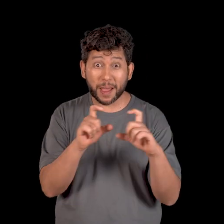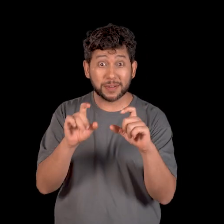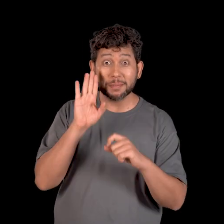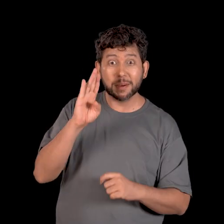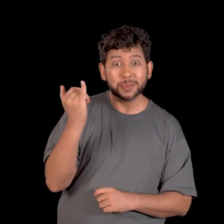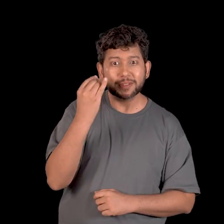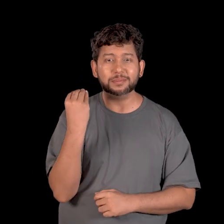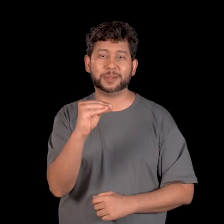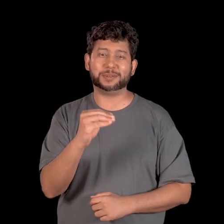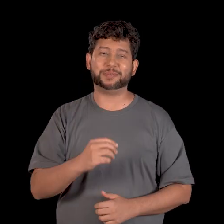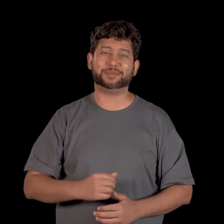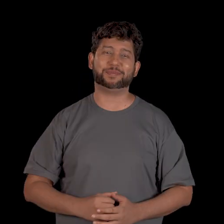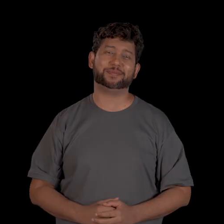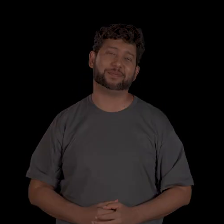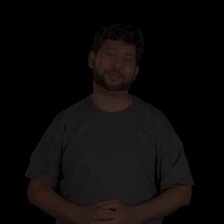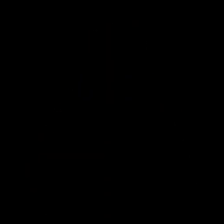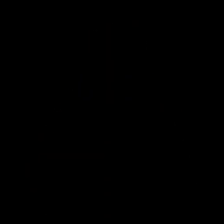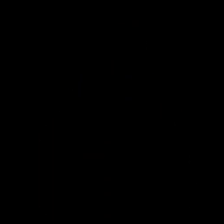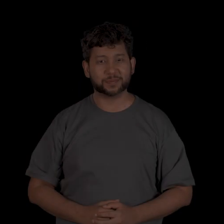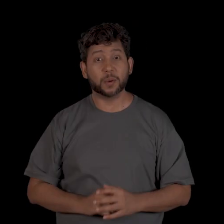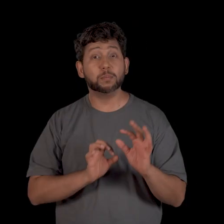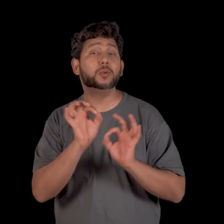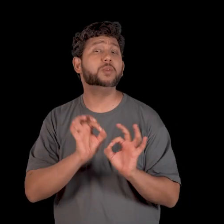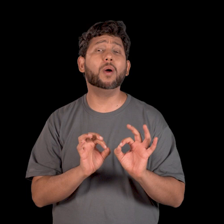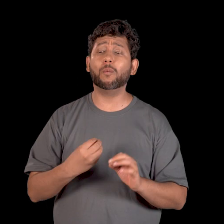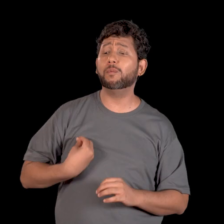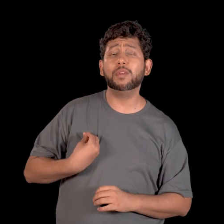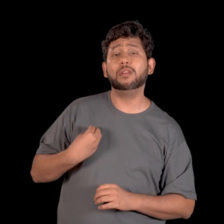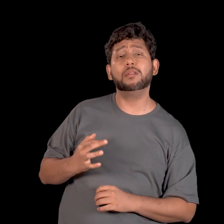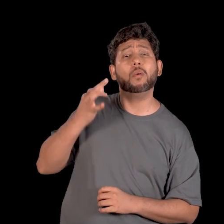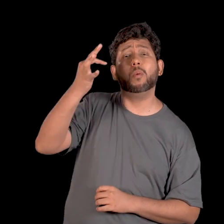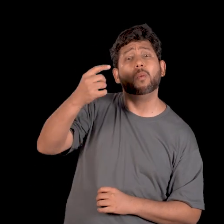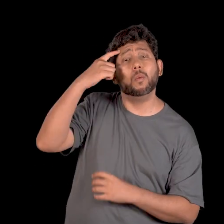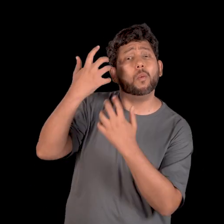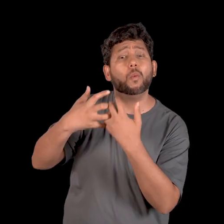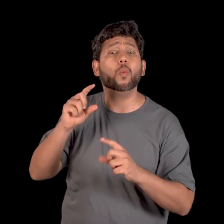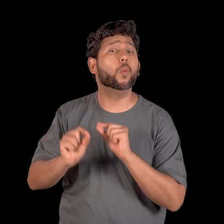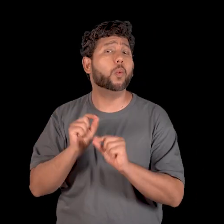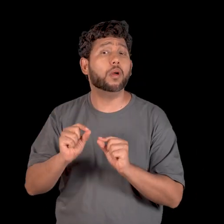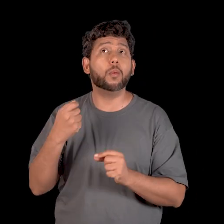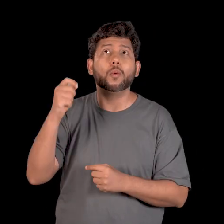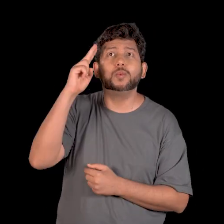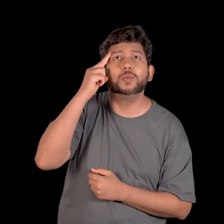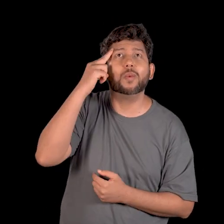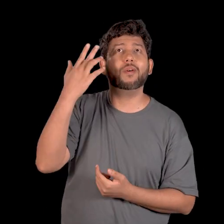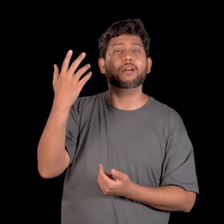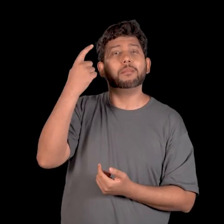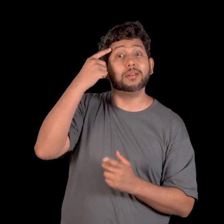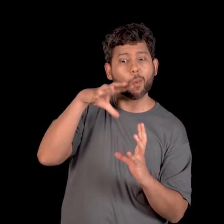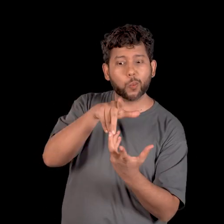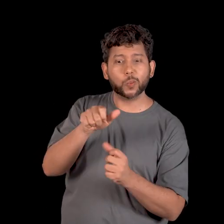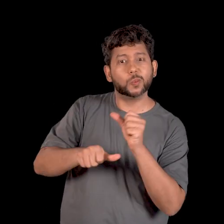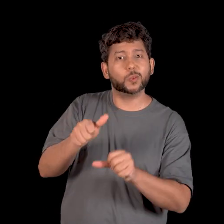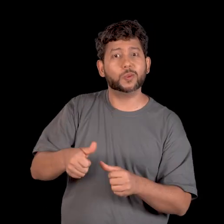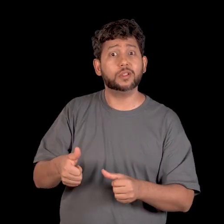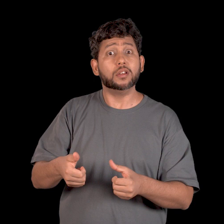mais interessantes da publicação. O que é um projeto de vida? Desejar, sonhar com mudanças e